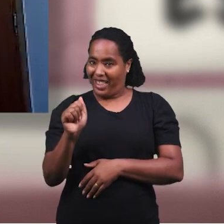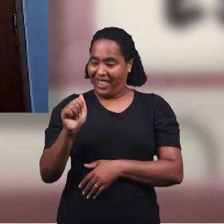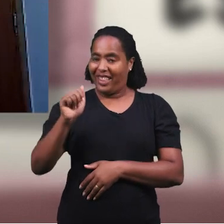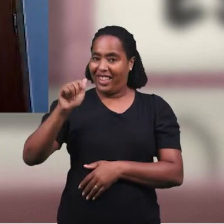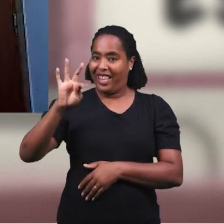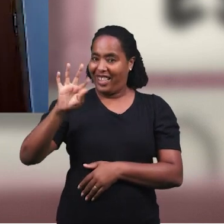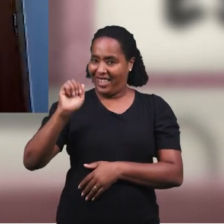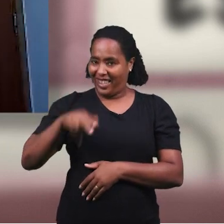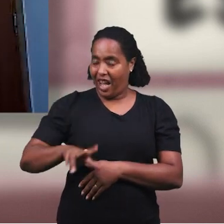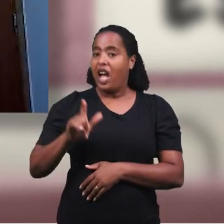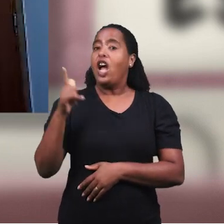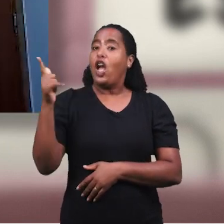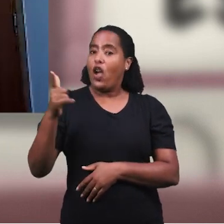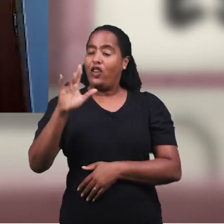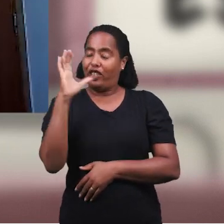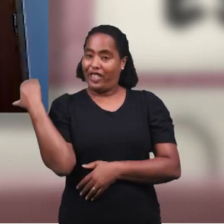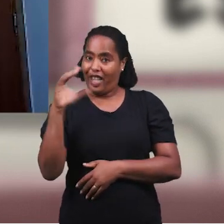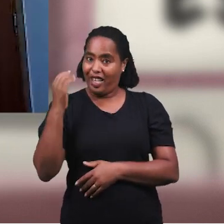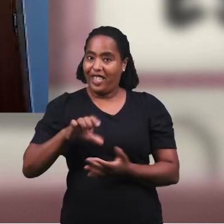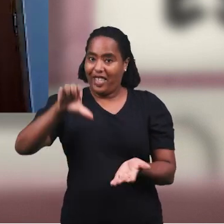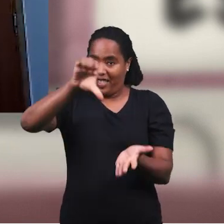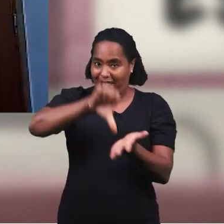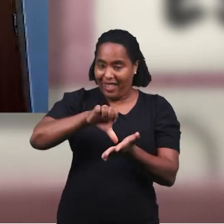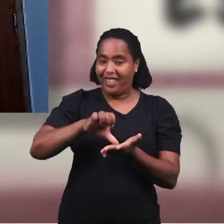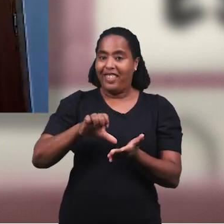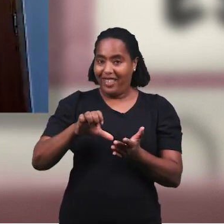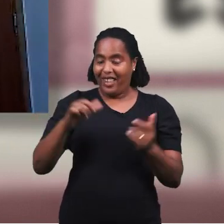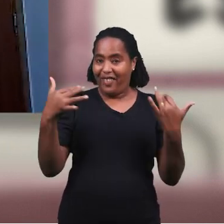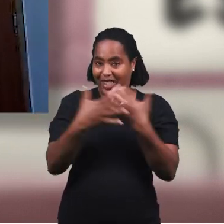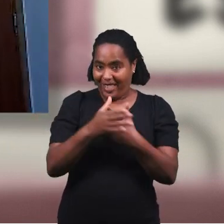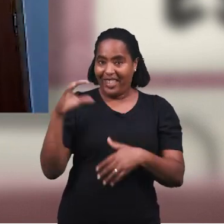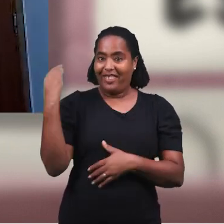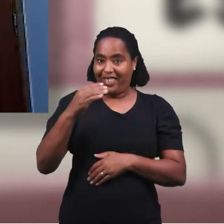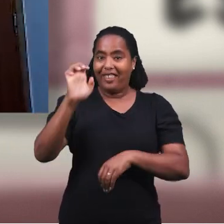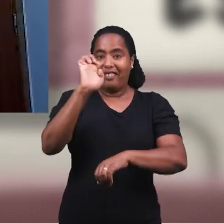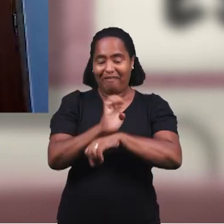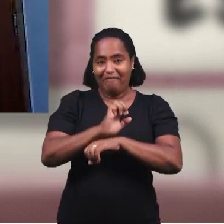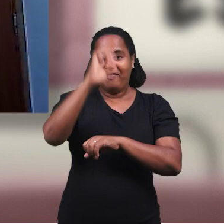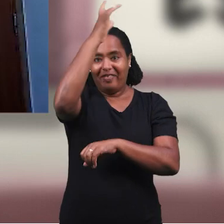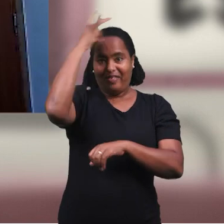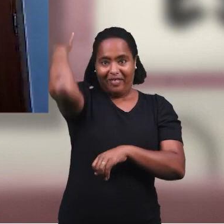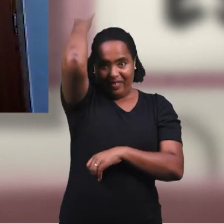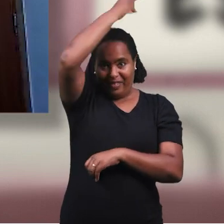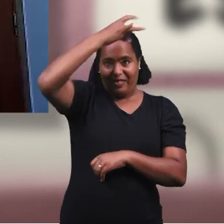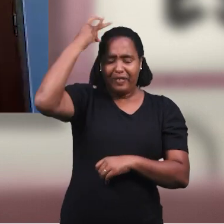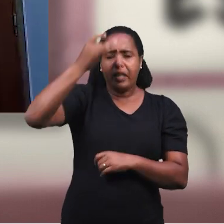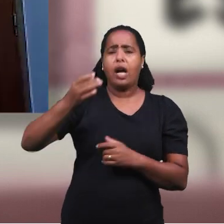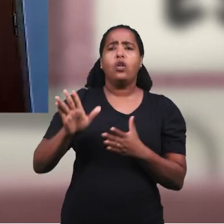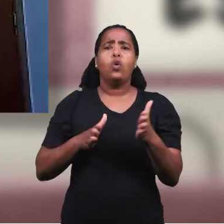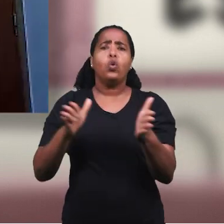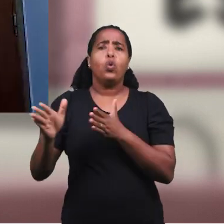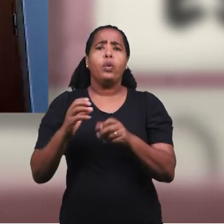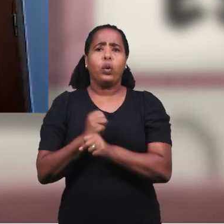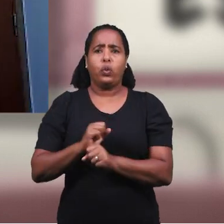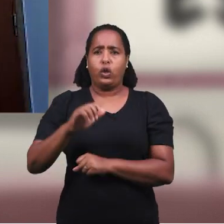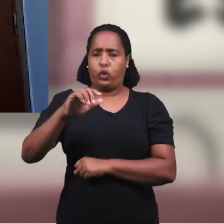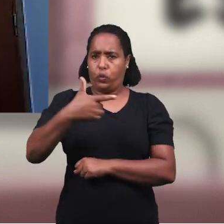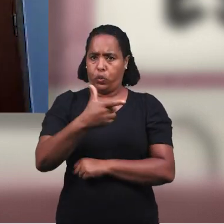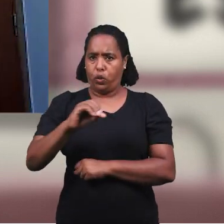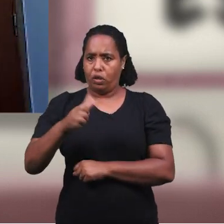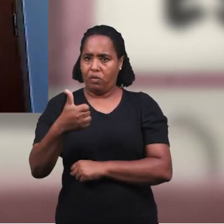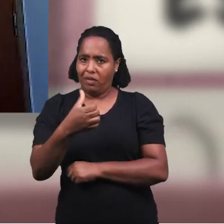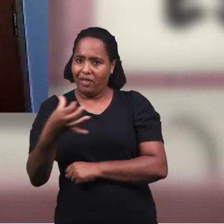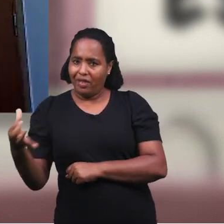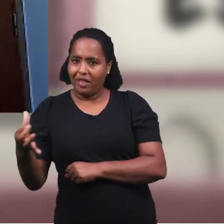de Cariacica Central, na cidade de Cariacica, no estado do Espírito Santo. Durante o ano de 2016, eu estava